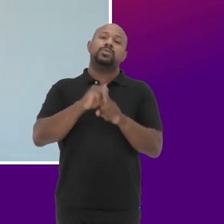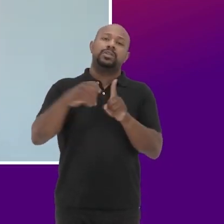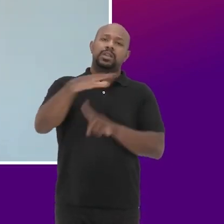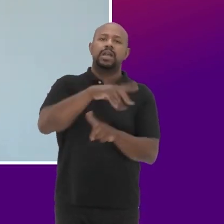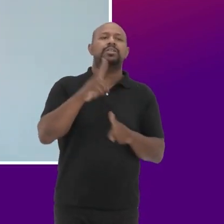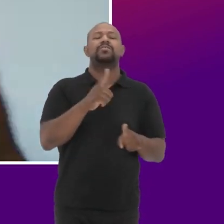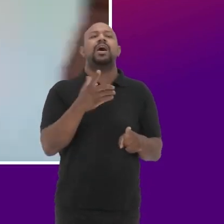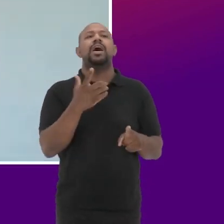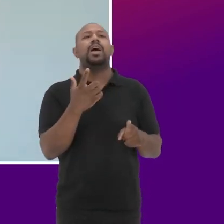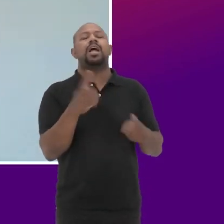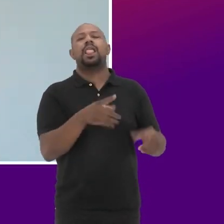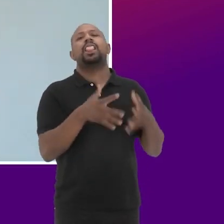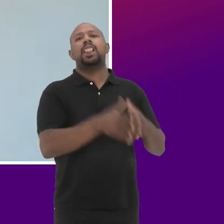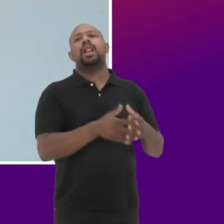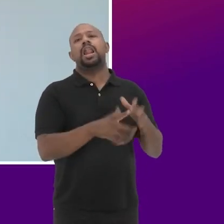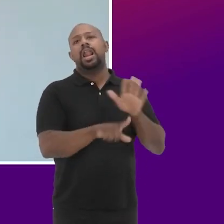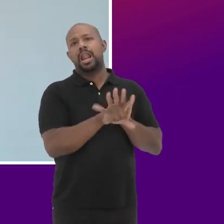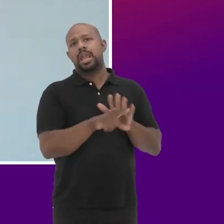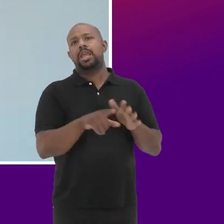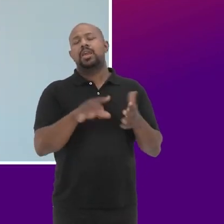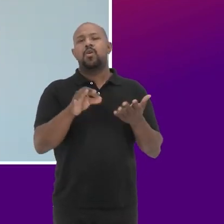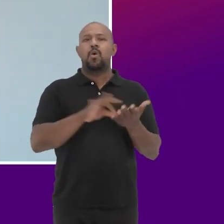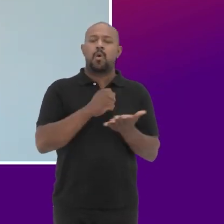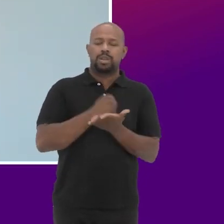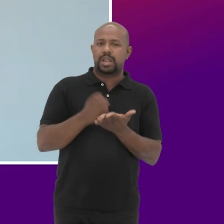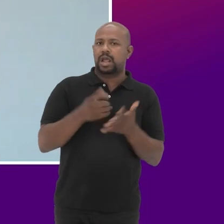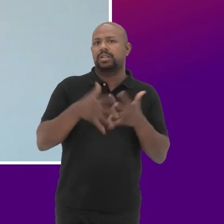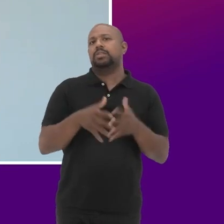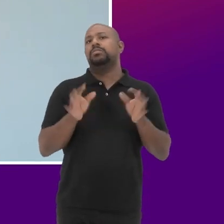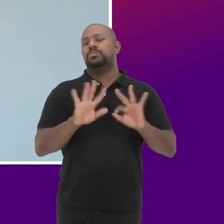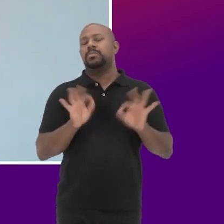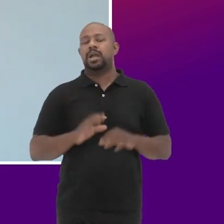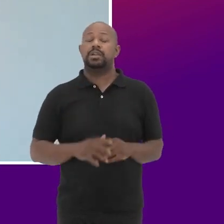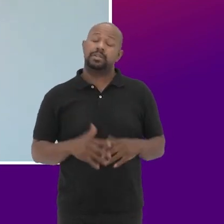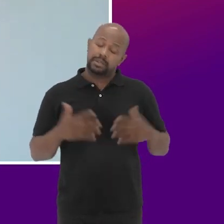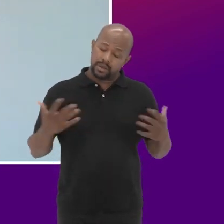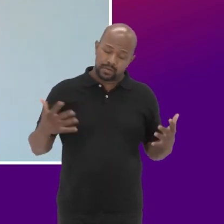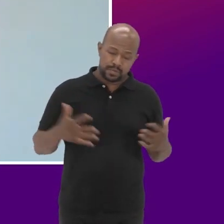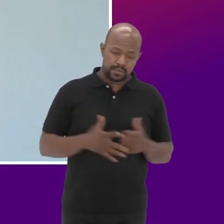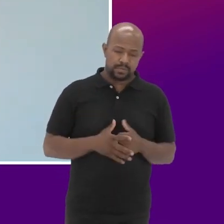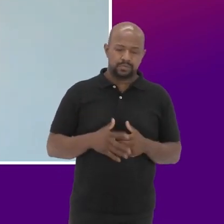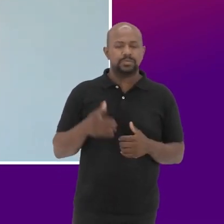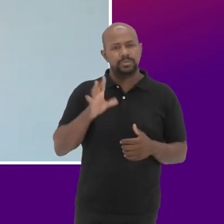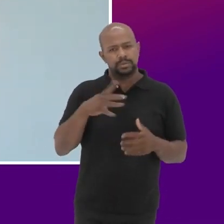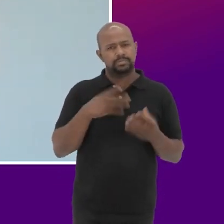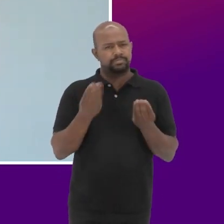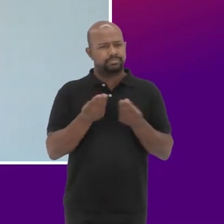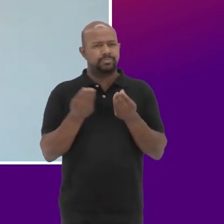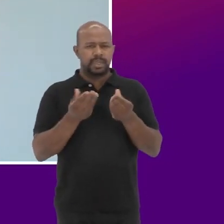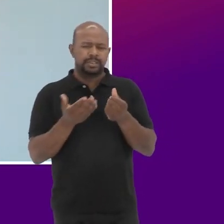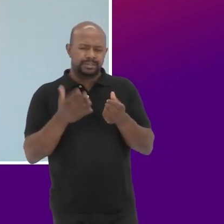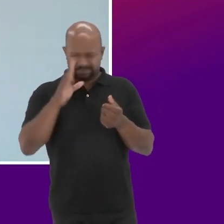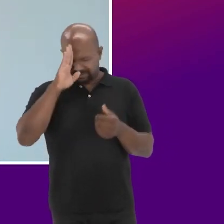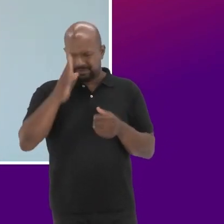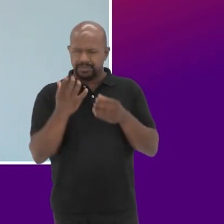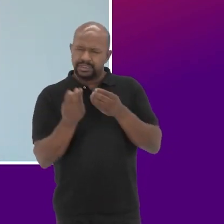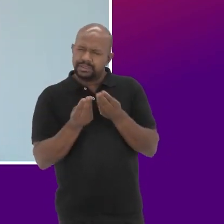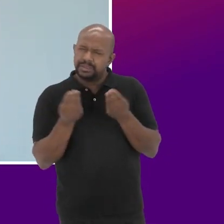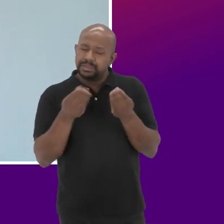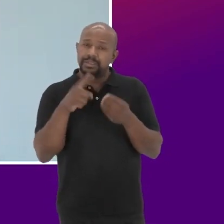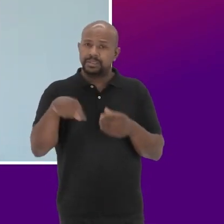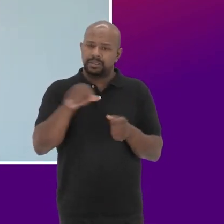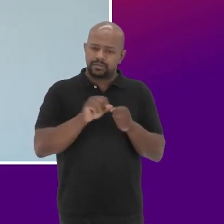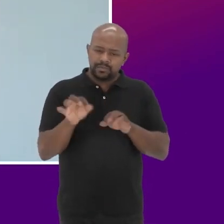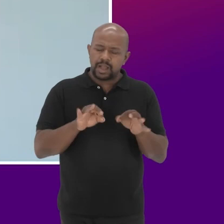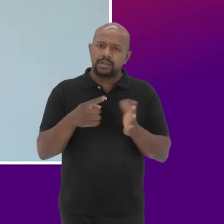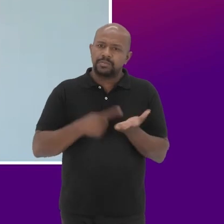ofenda nenhuma lei, nenhuma outra cláusula de contrato e tudo mais, né. Então, está na nossa essência aqui, e a gente